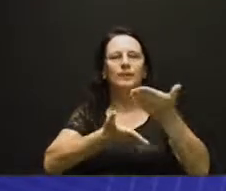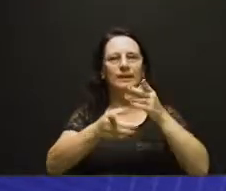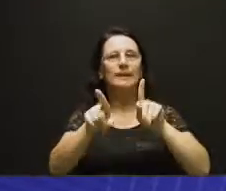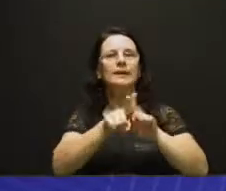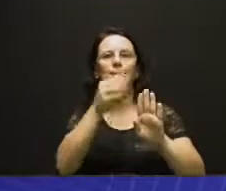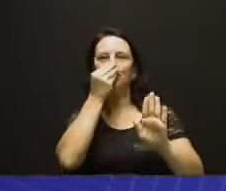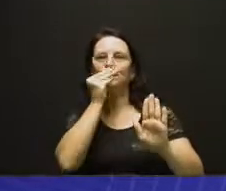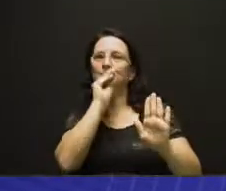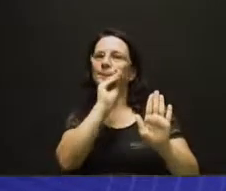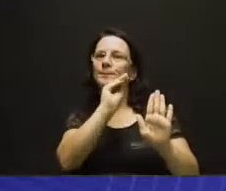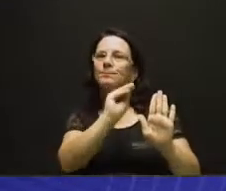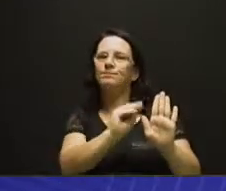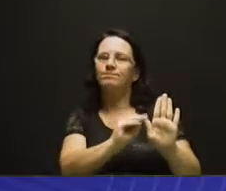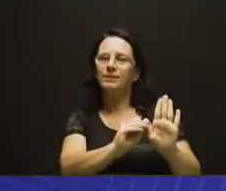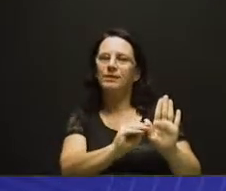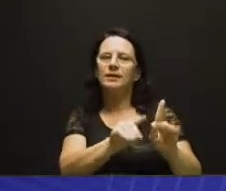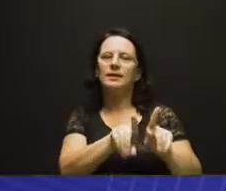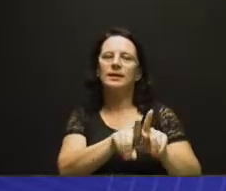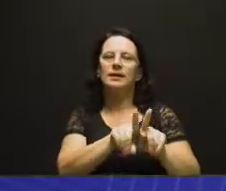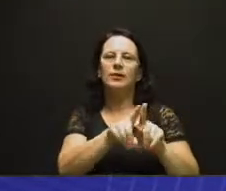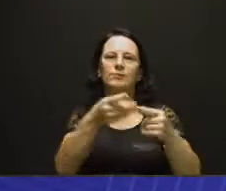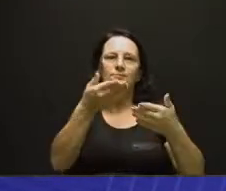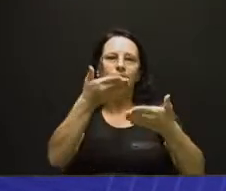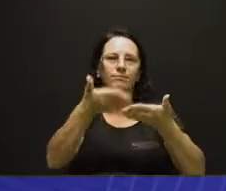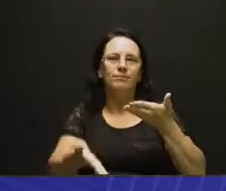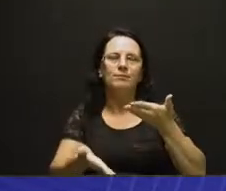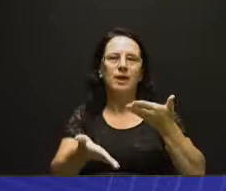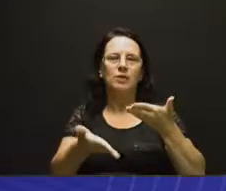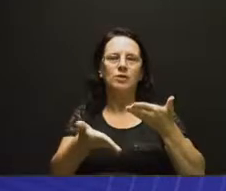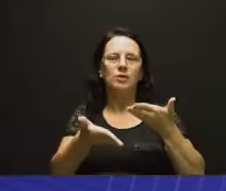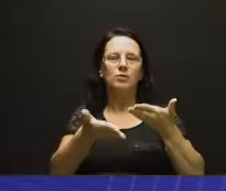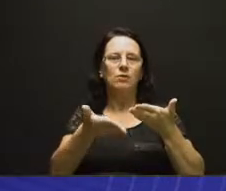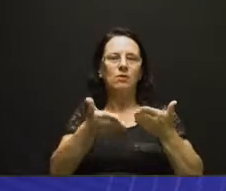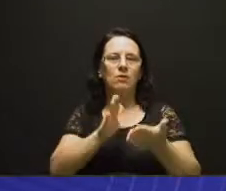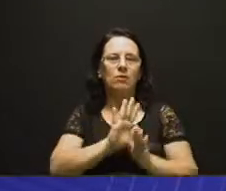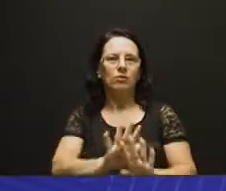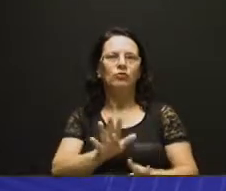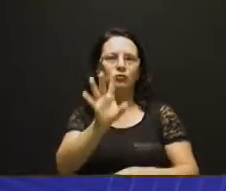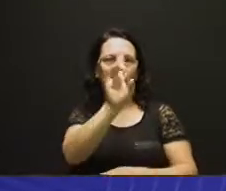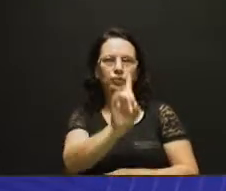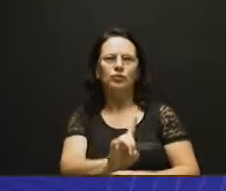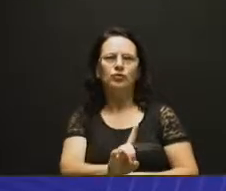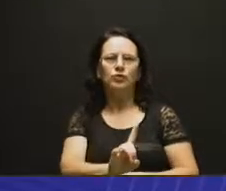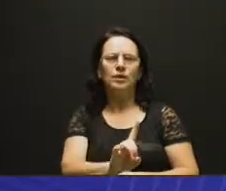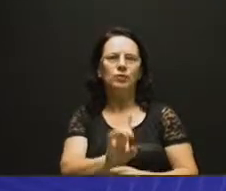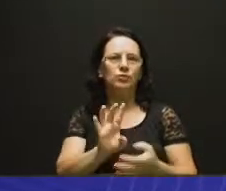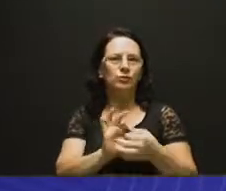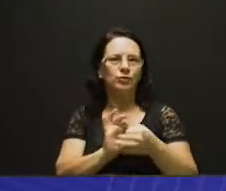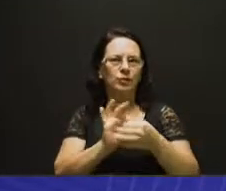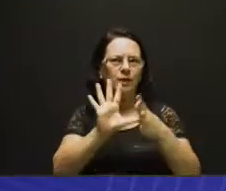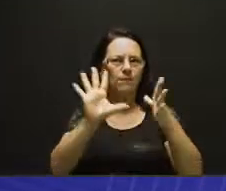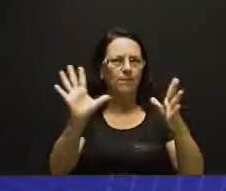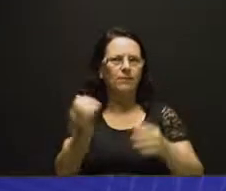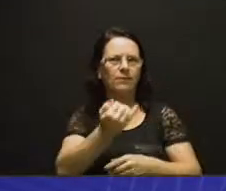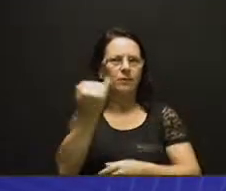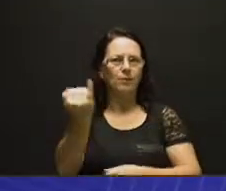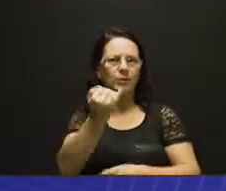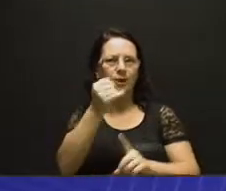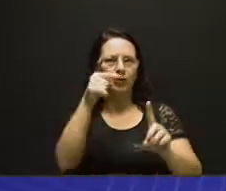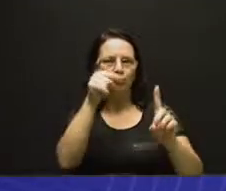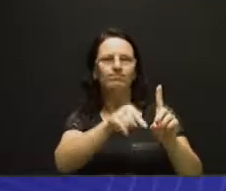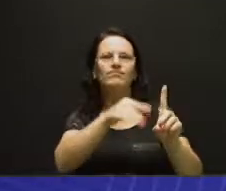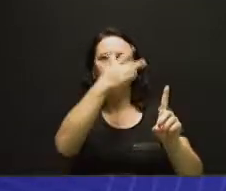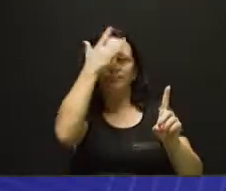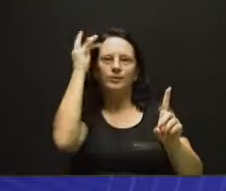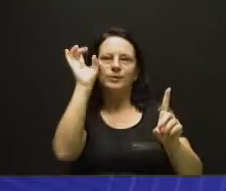discriminação que prejudique impeça ou anule o exercício de direitos ou liberdades fundamentais do indivíduo